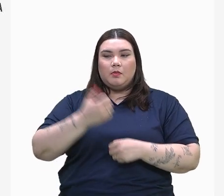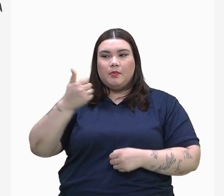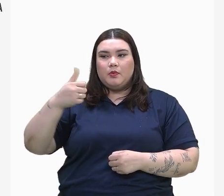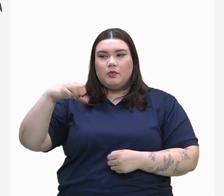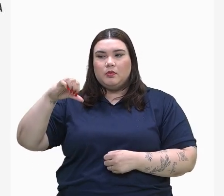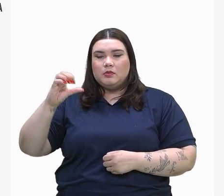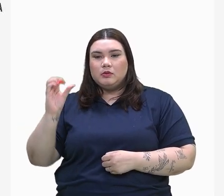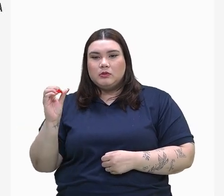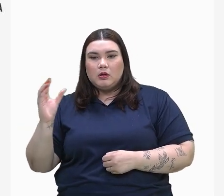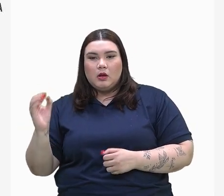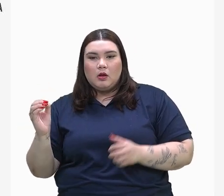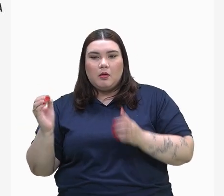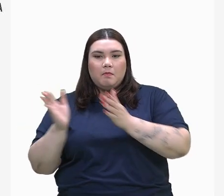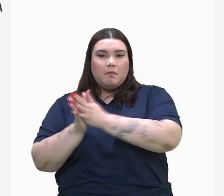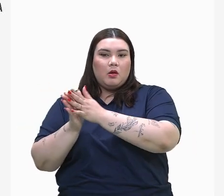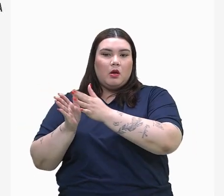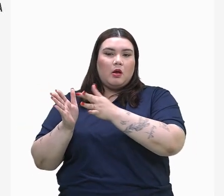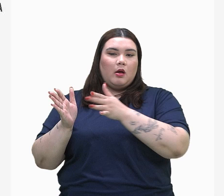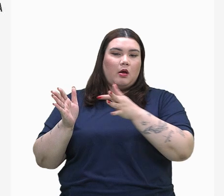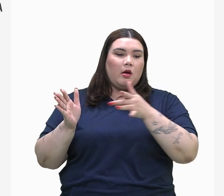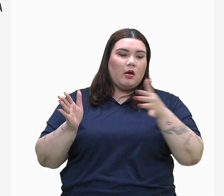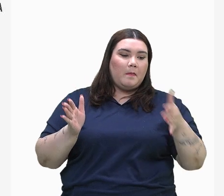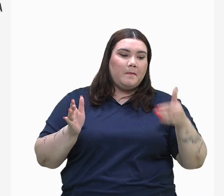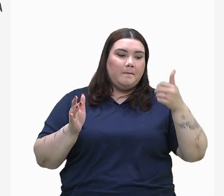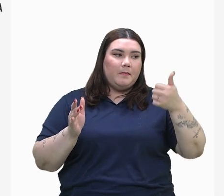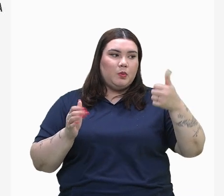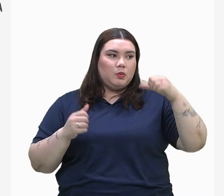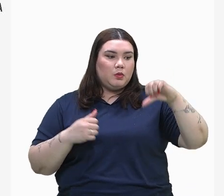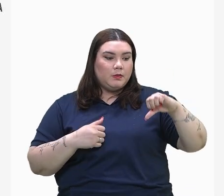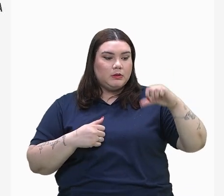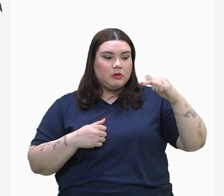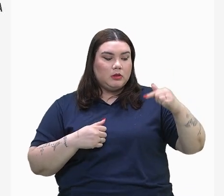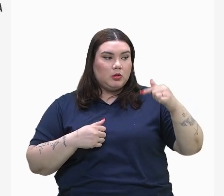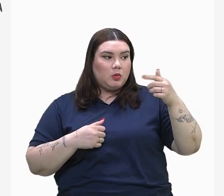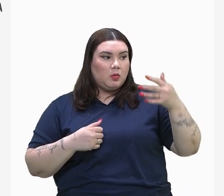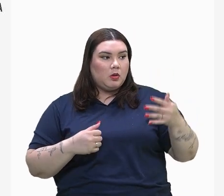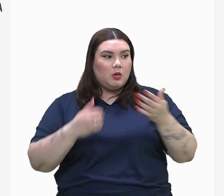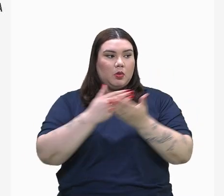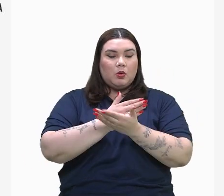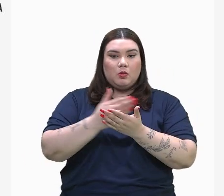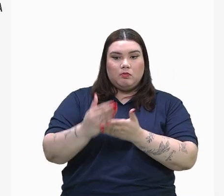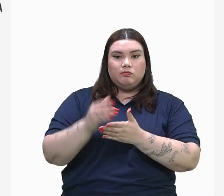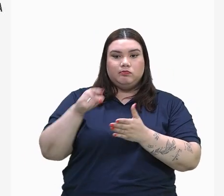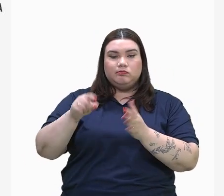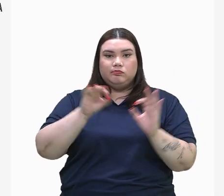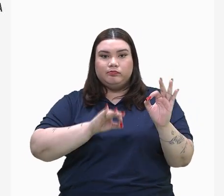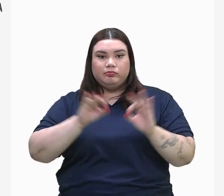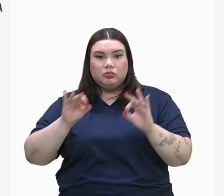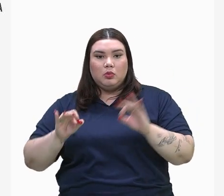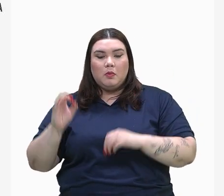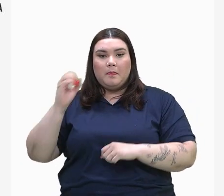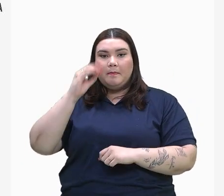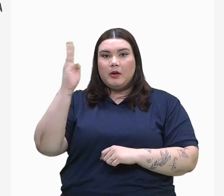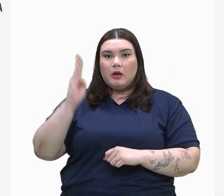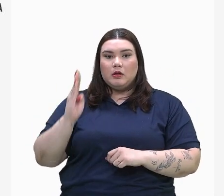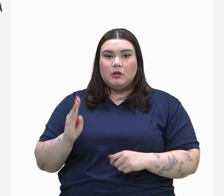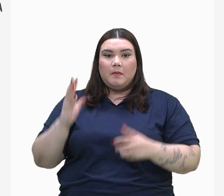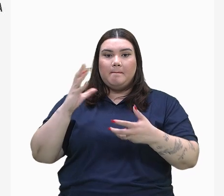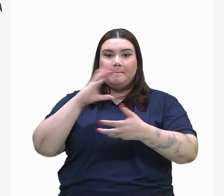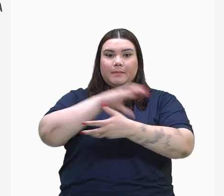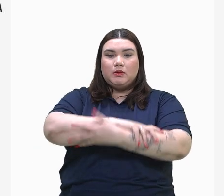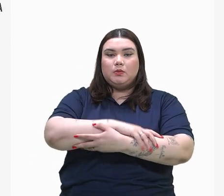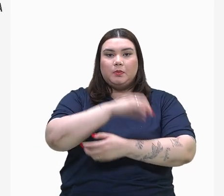até 1974, começa essa cooperação do Brasil com a Bolívia para ocorrer o